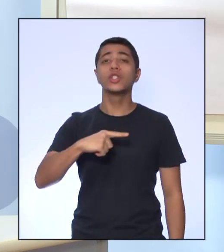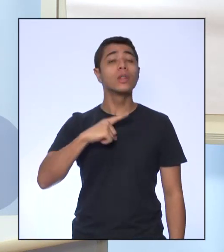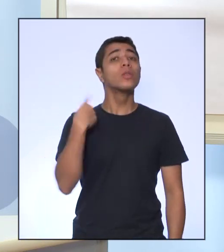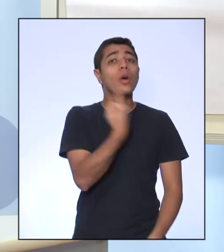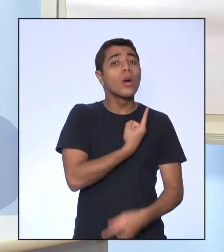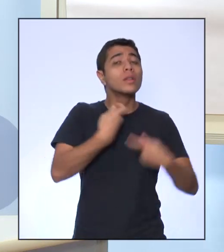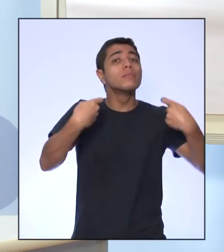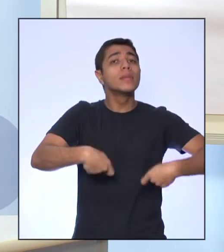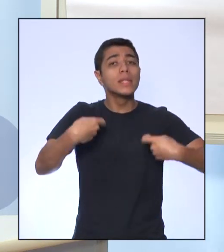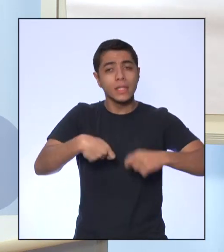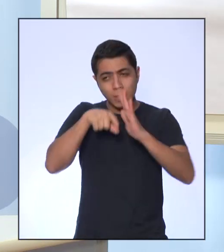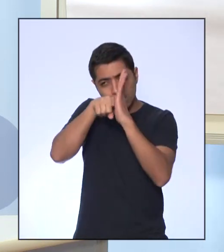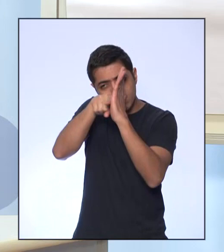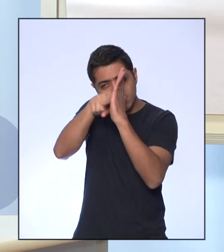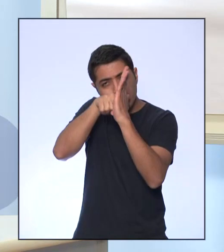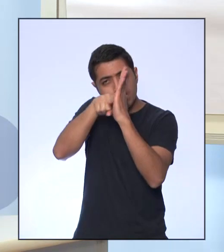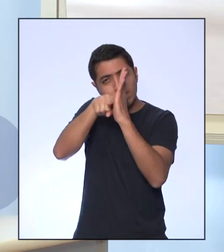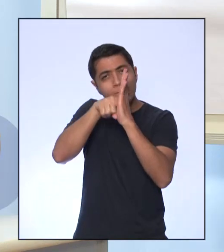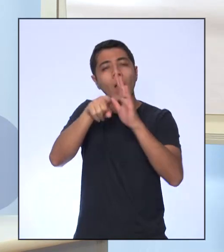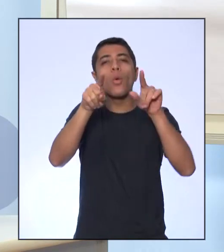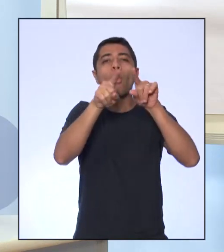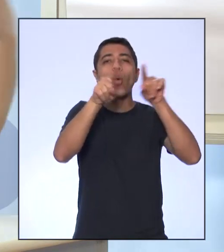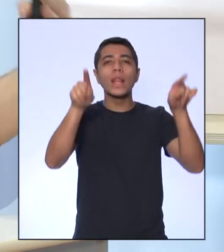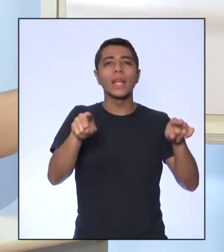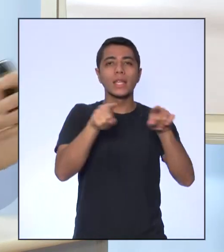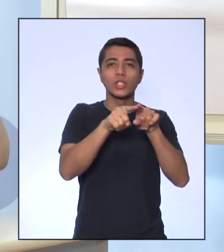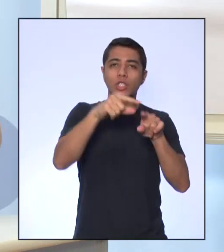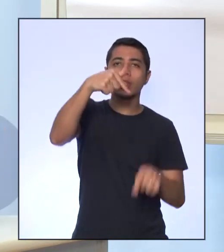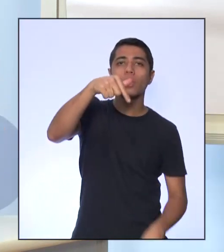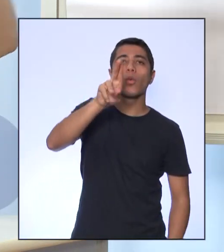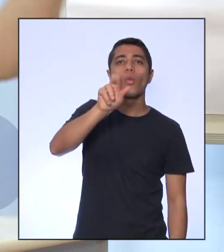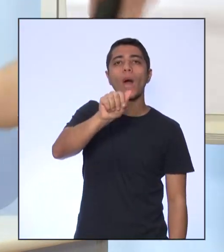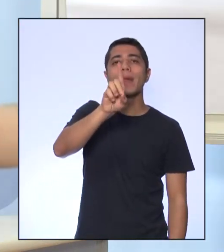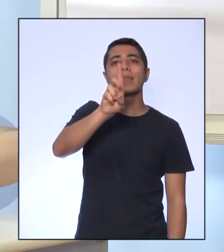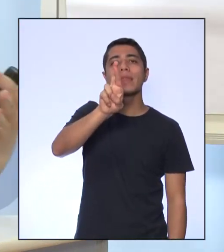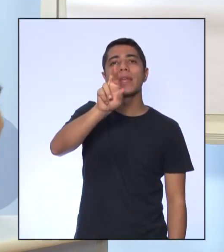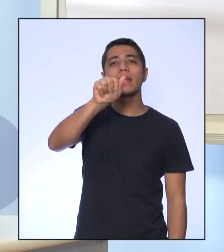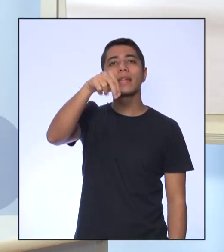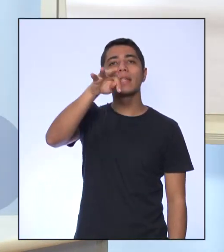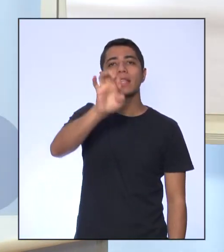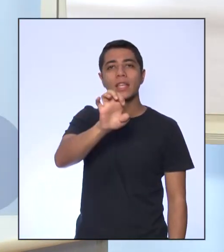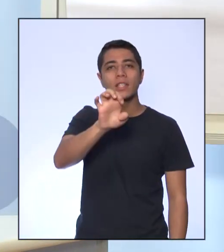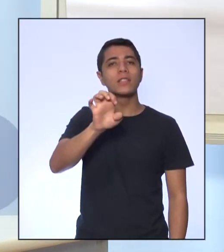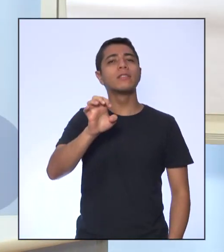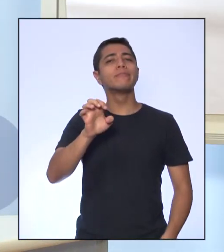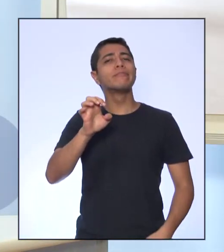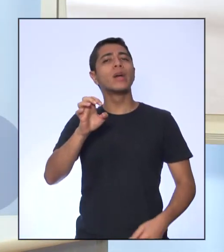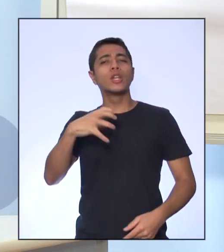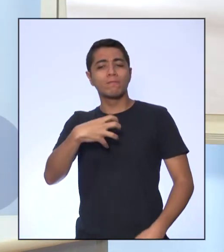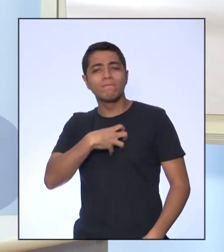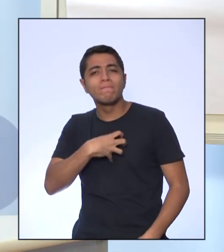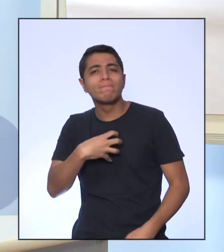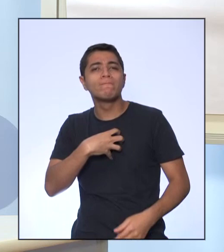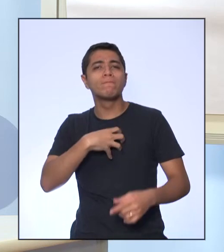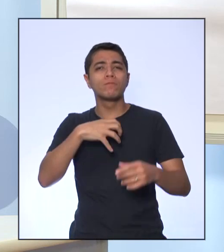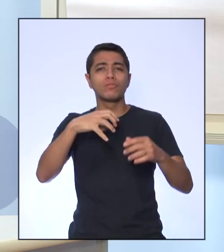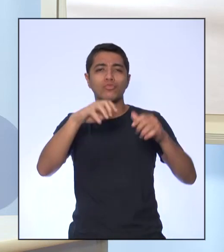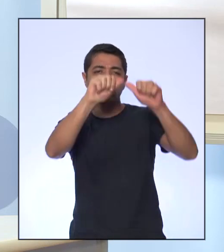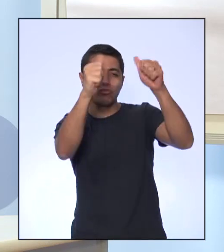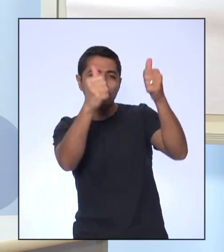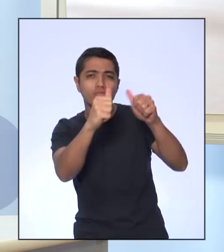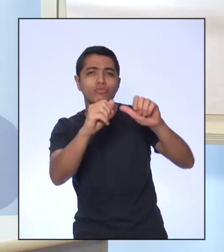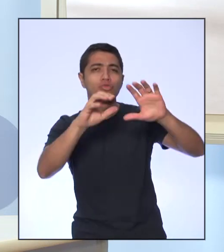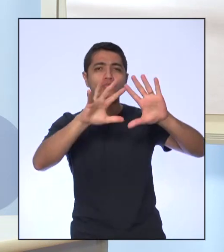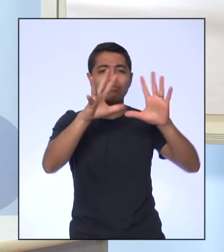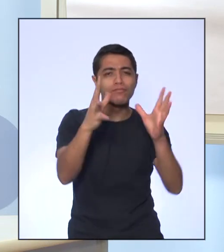olhar esse quadrante esses termos essas formas todo esse modelo né que para vocês é muito